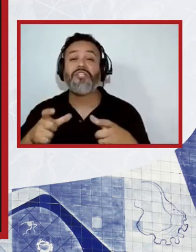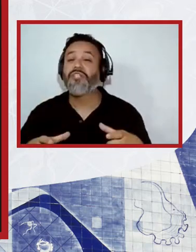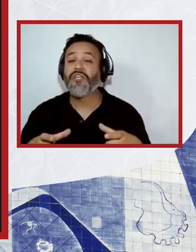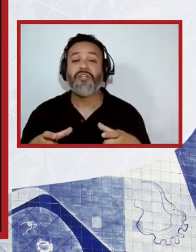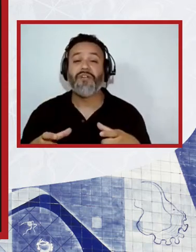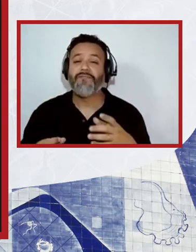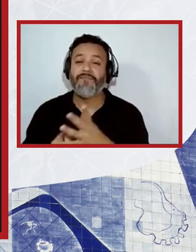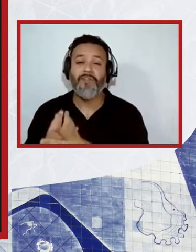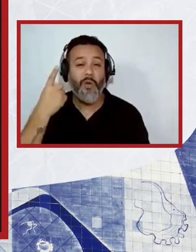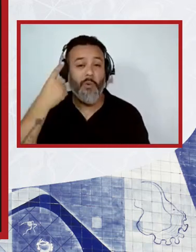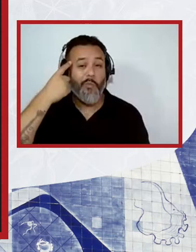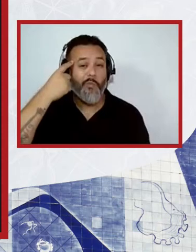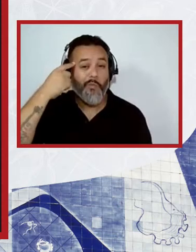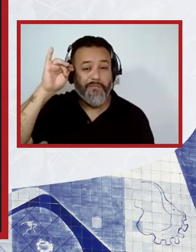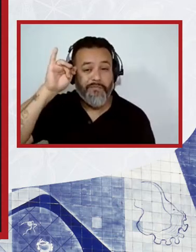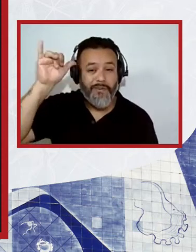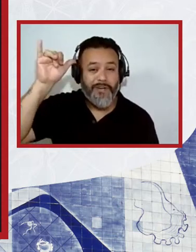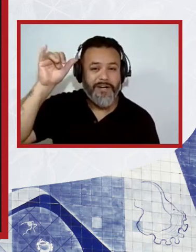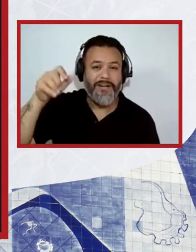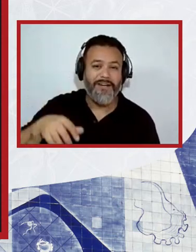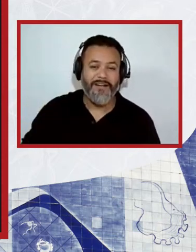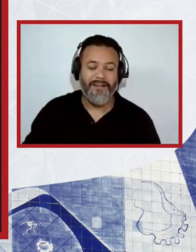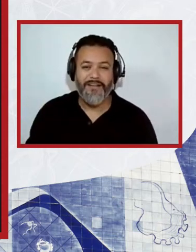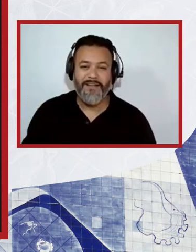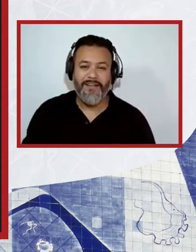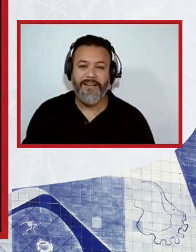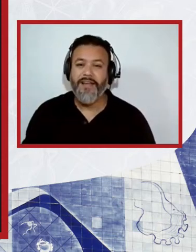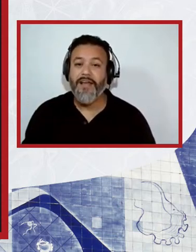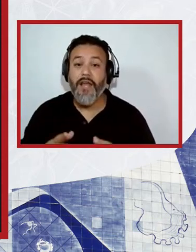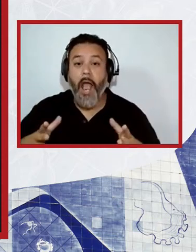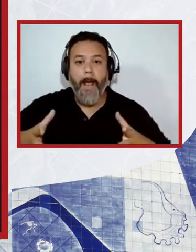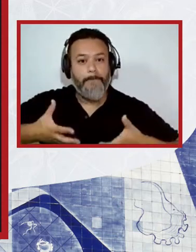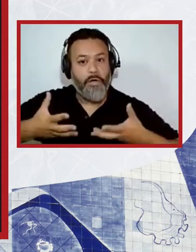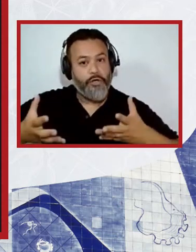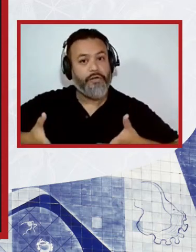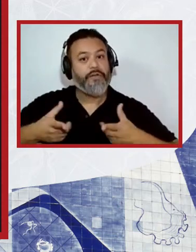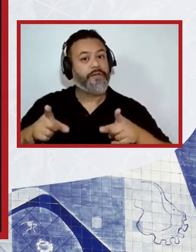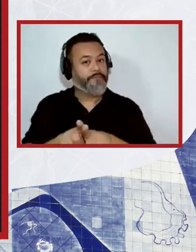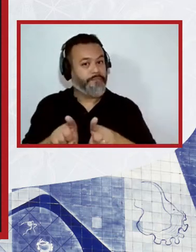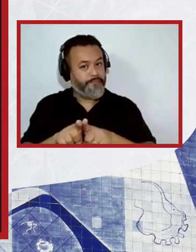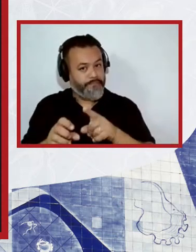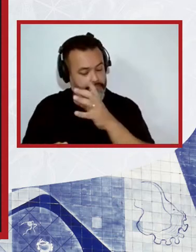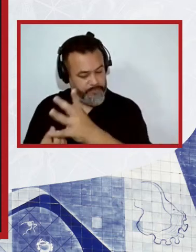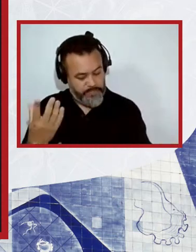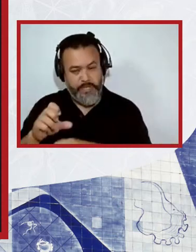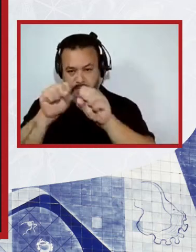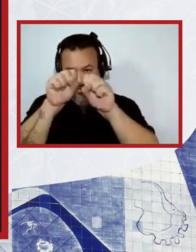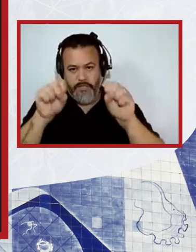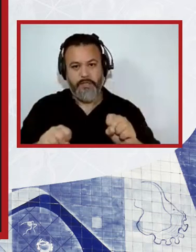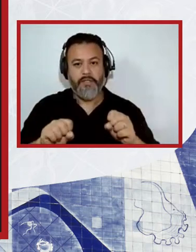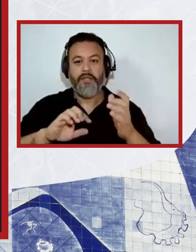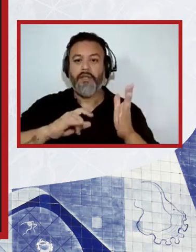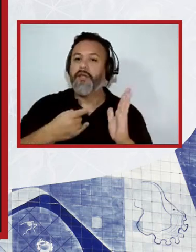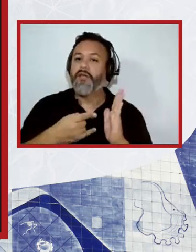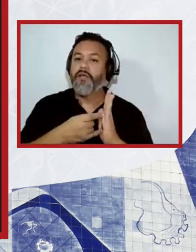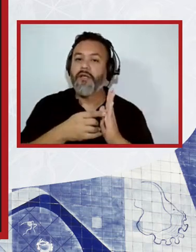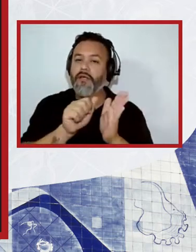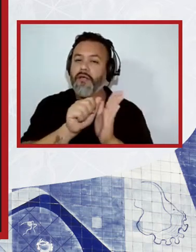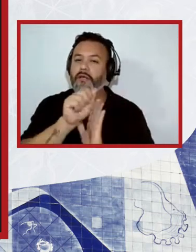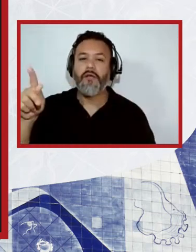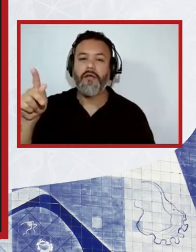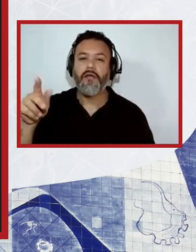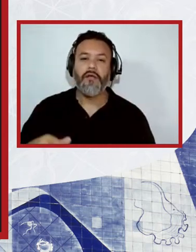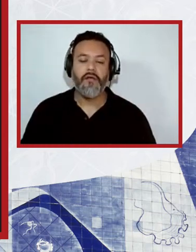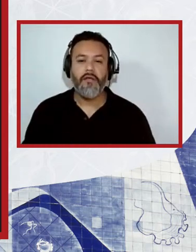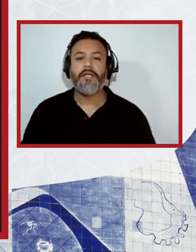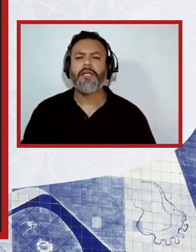essa ideia, o que, que motivou a criação do dos Vox e quais frutos